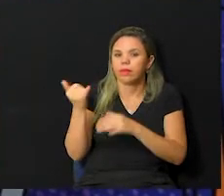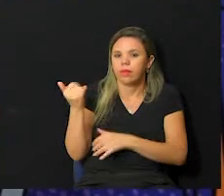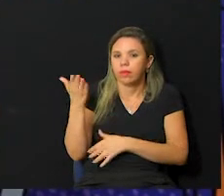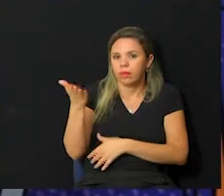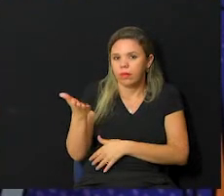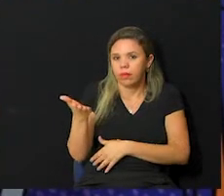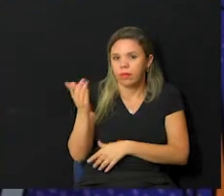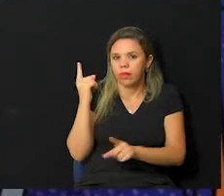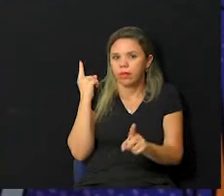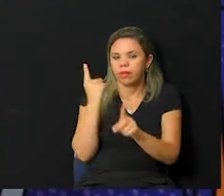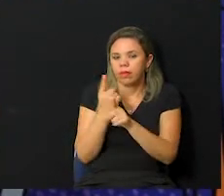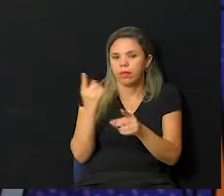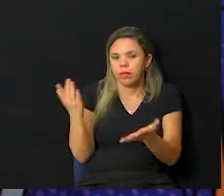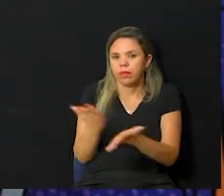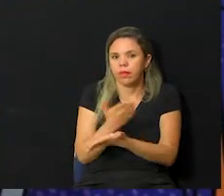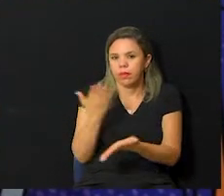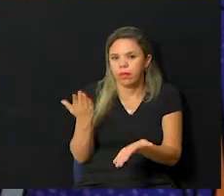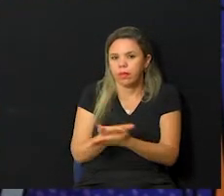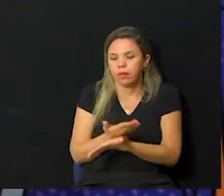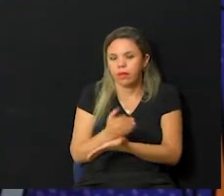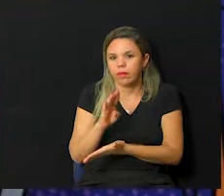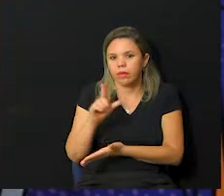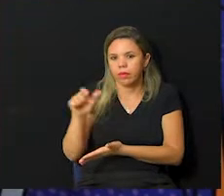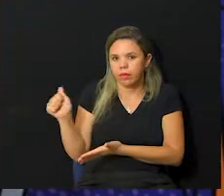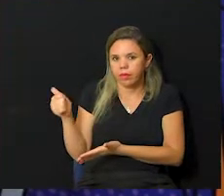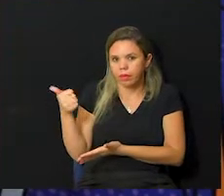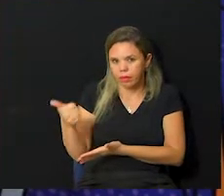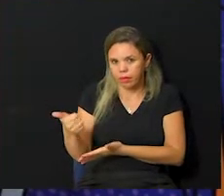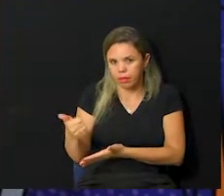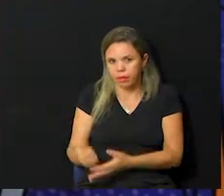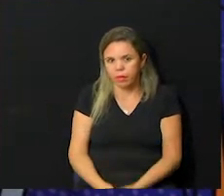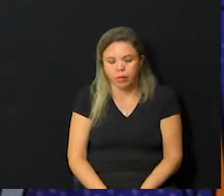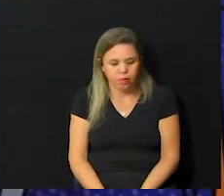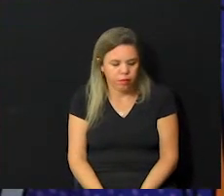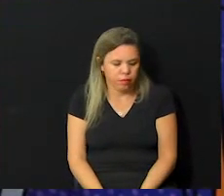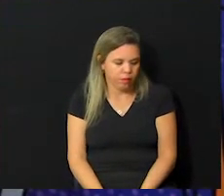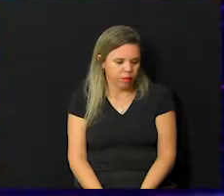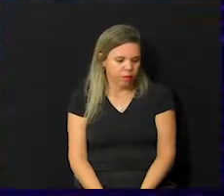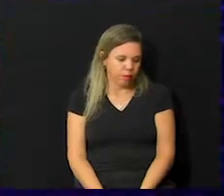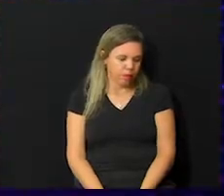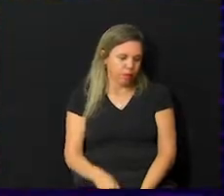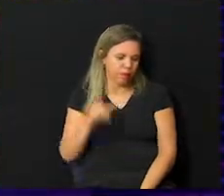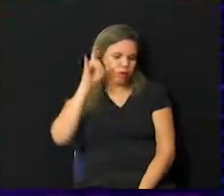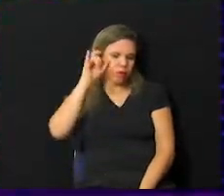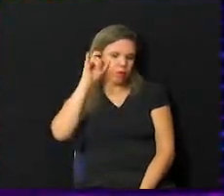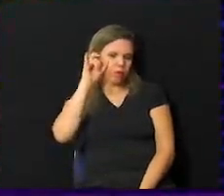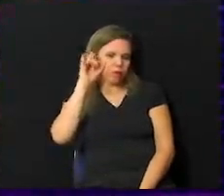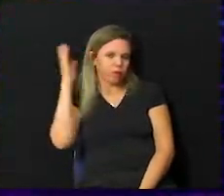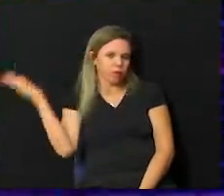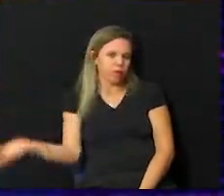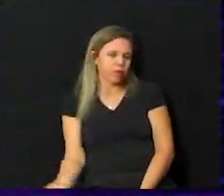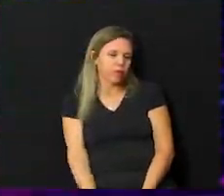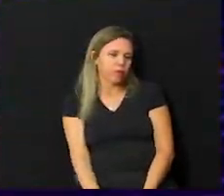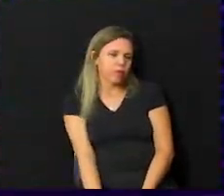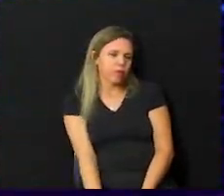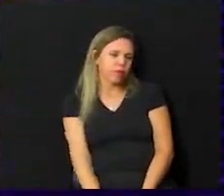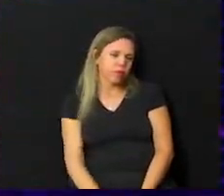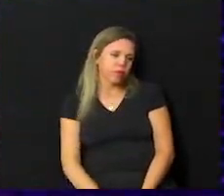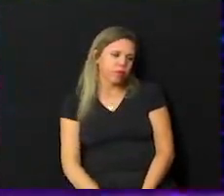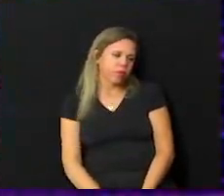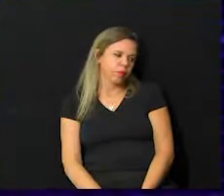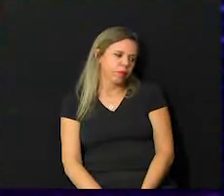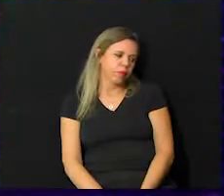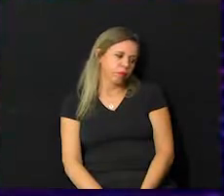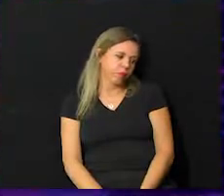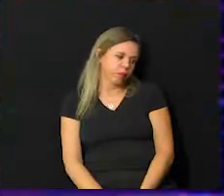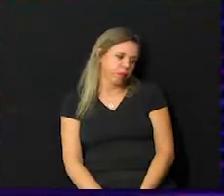contatos para vocês encontrarem o livro. Bela, então, manda aí. Bom, o Instagram é @BelaPrudêncio, Bela com